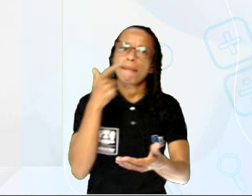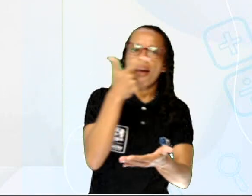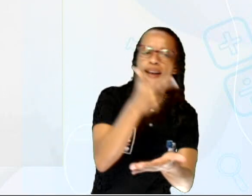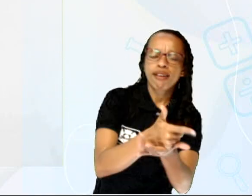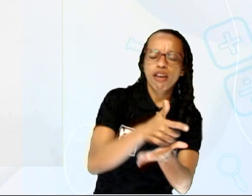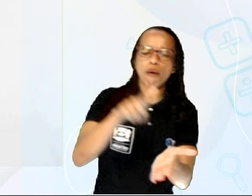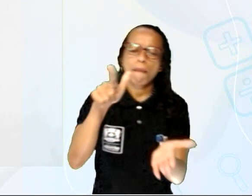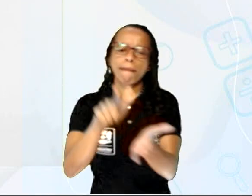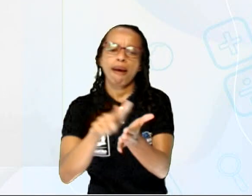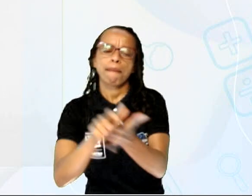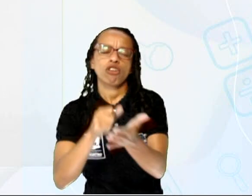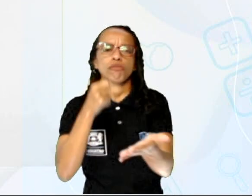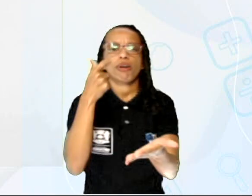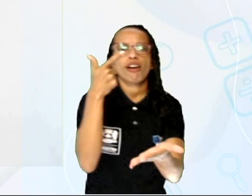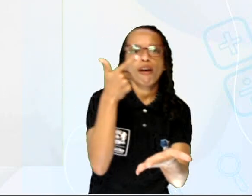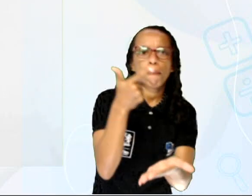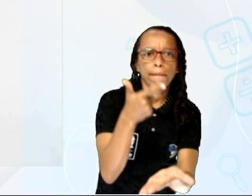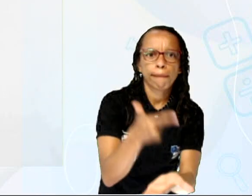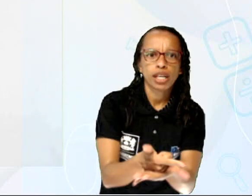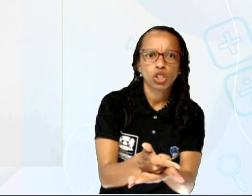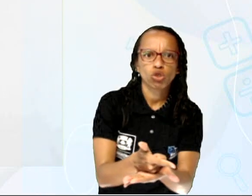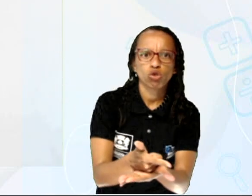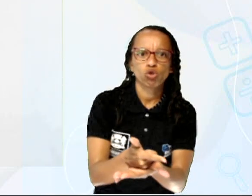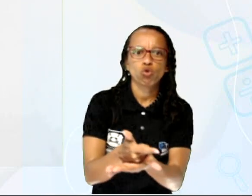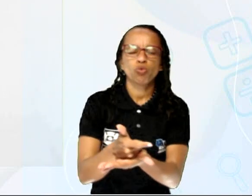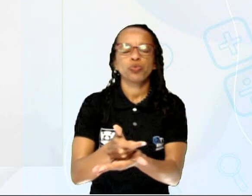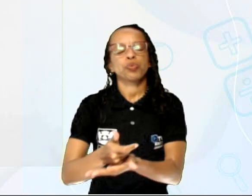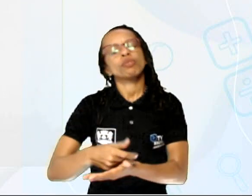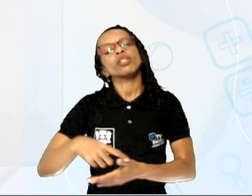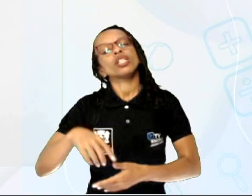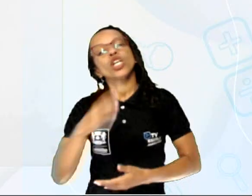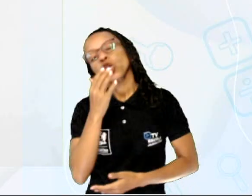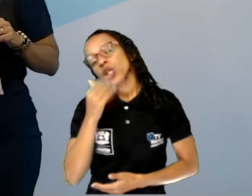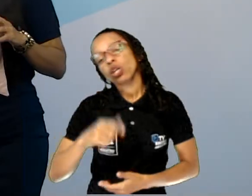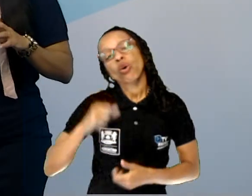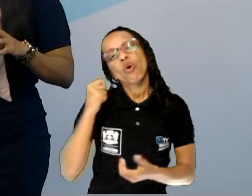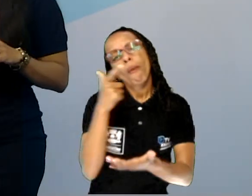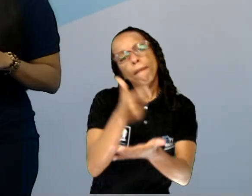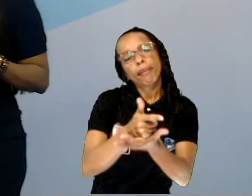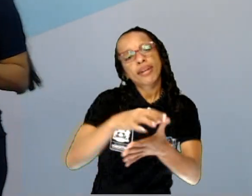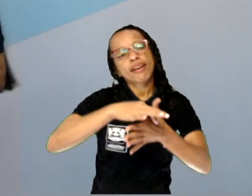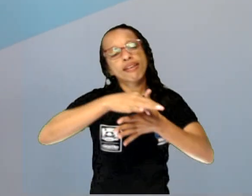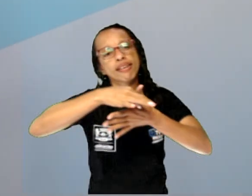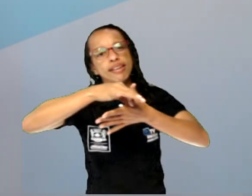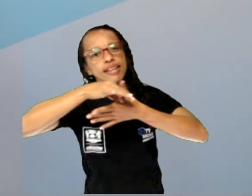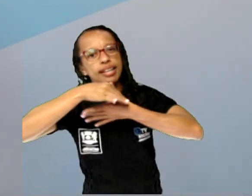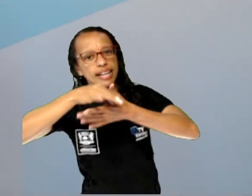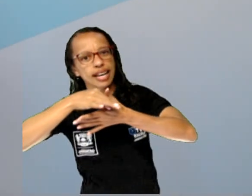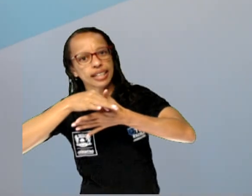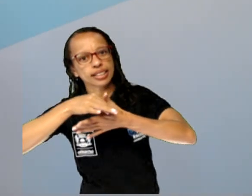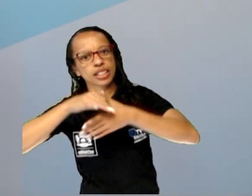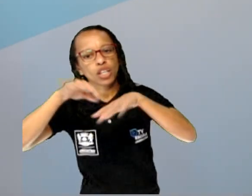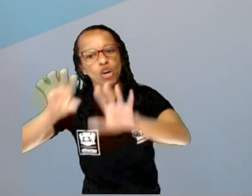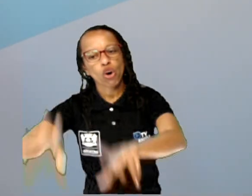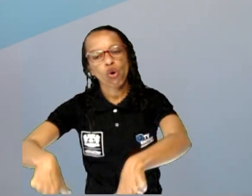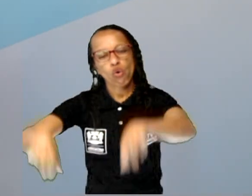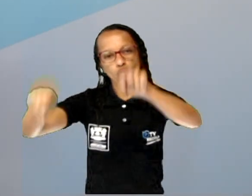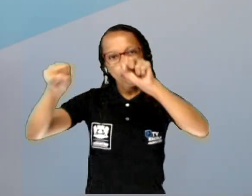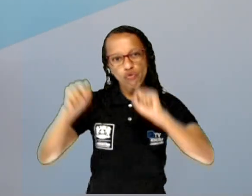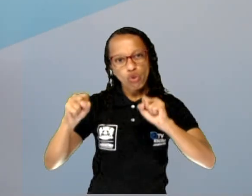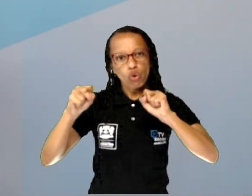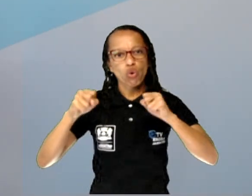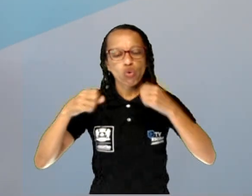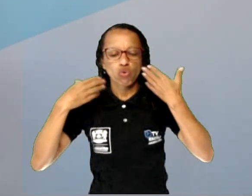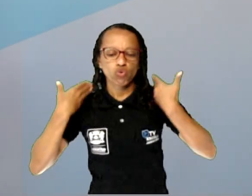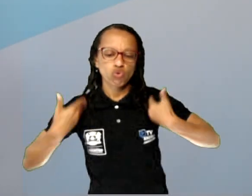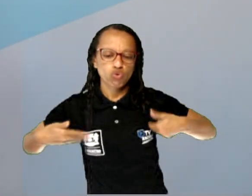pessoas mais chegaram, mas não reparei. Essa última aqui, as pessoas mais, é o